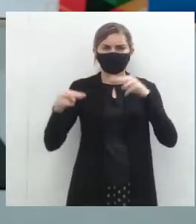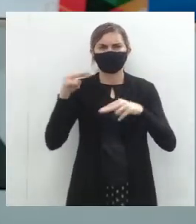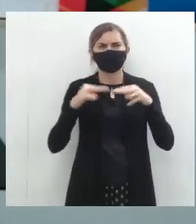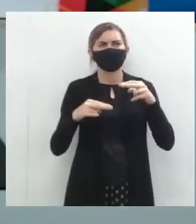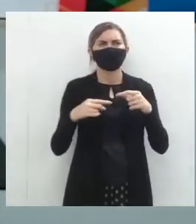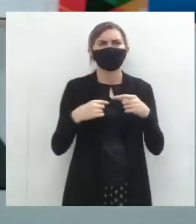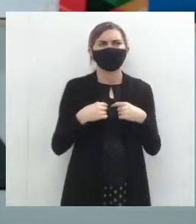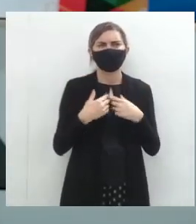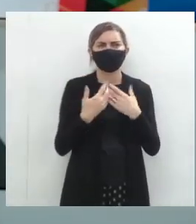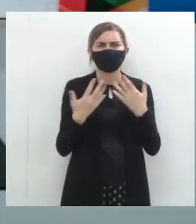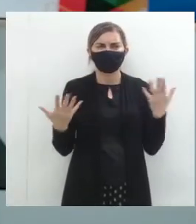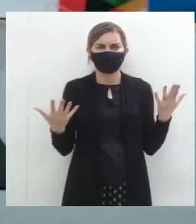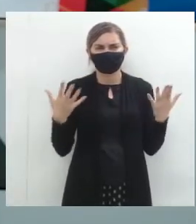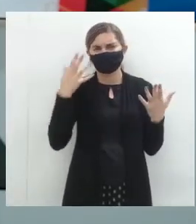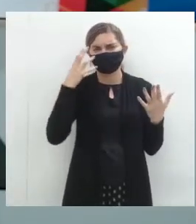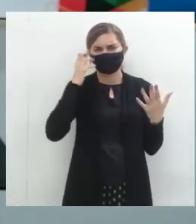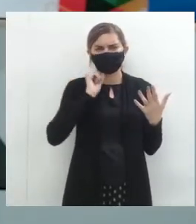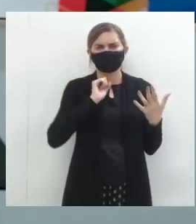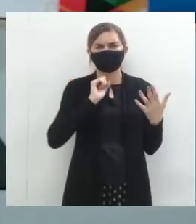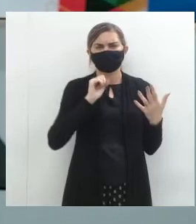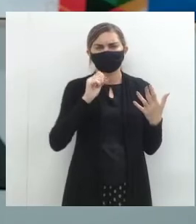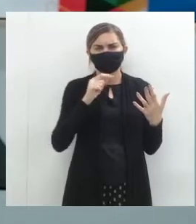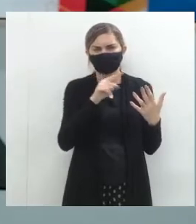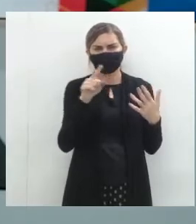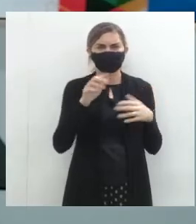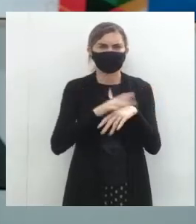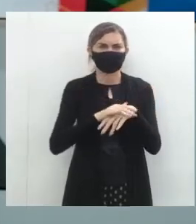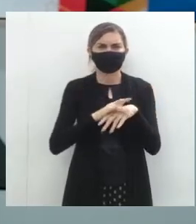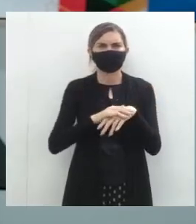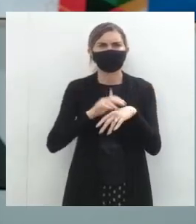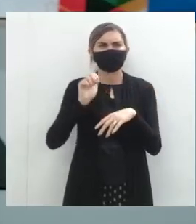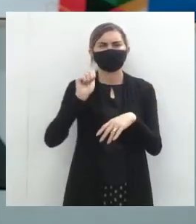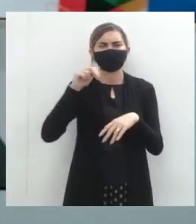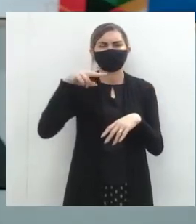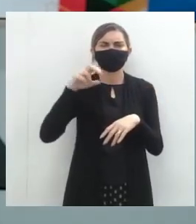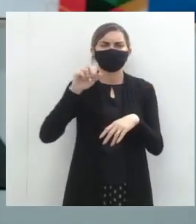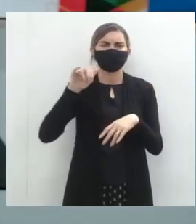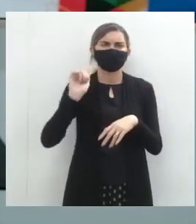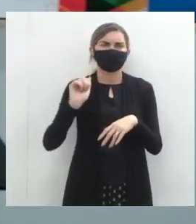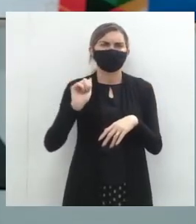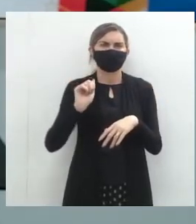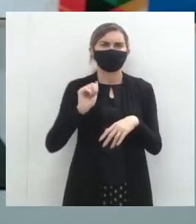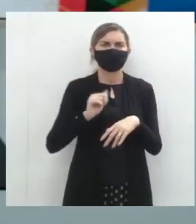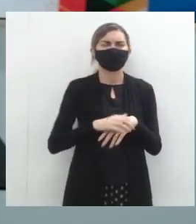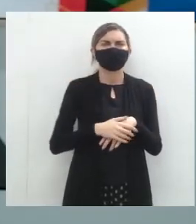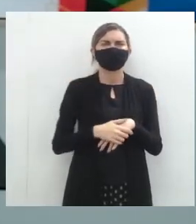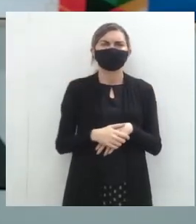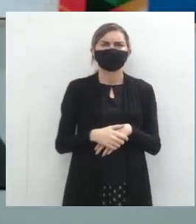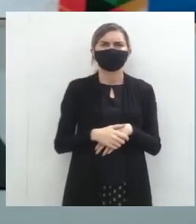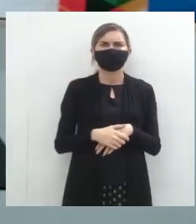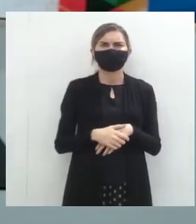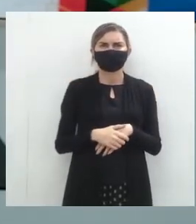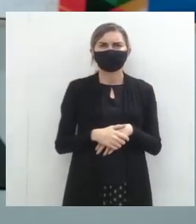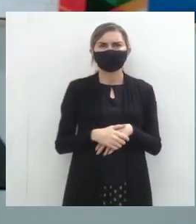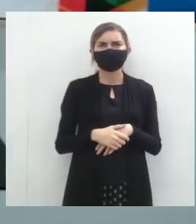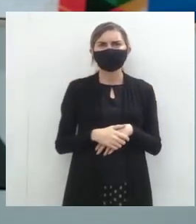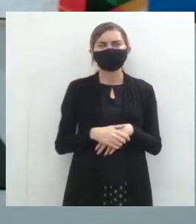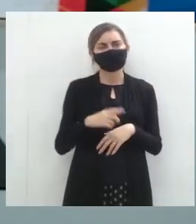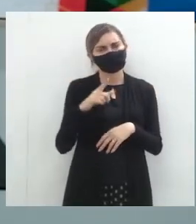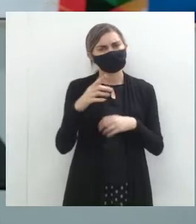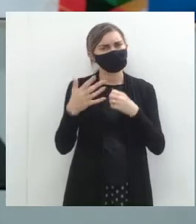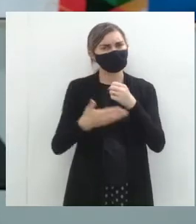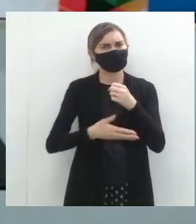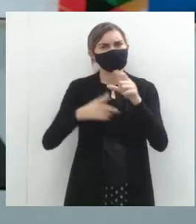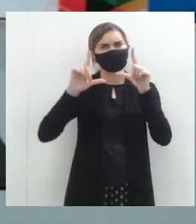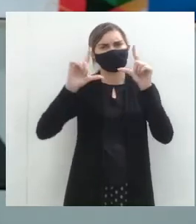anemia, ou quando você escuta por aí essa doença chamada de anemia, lembrem que a anemia é uma